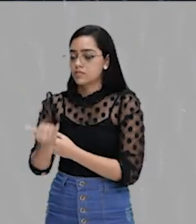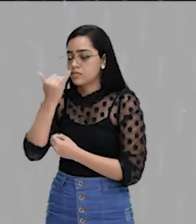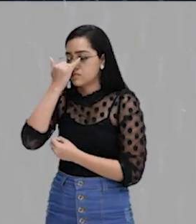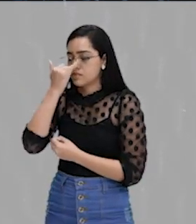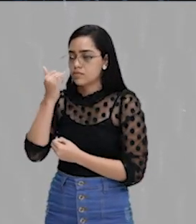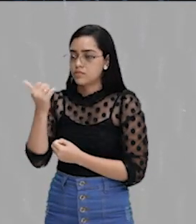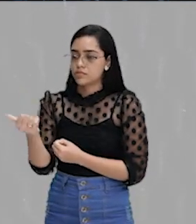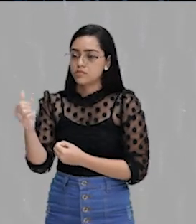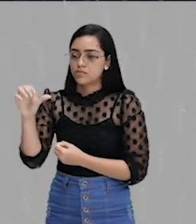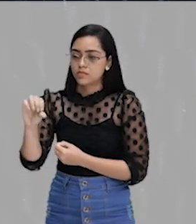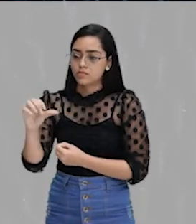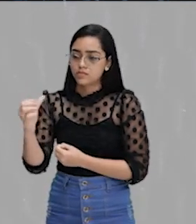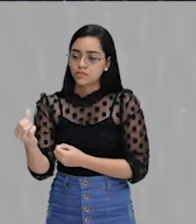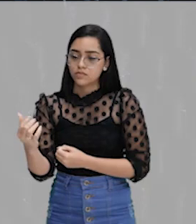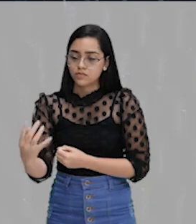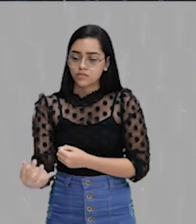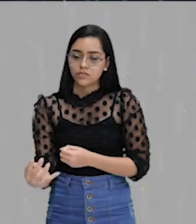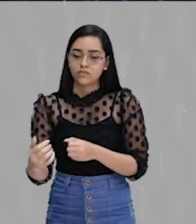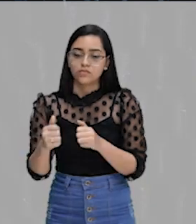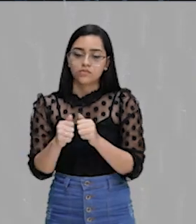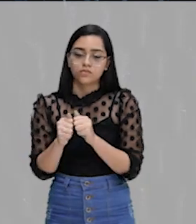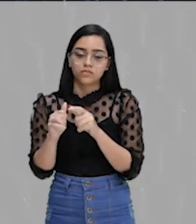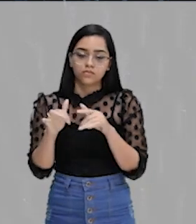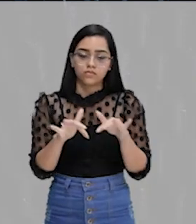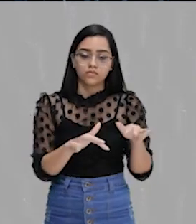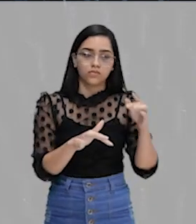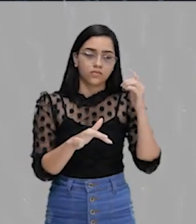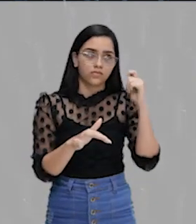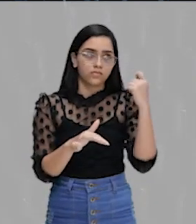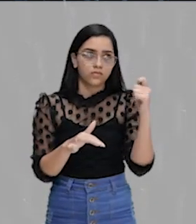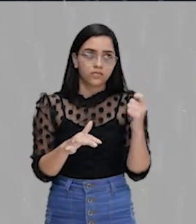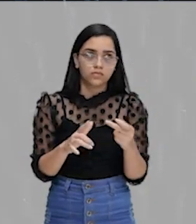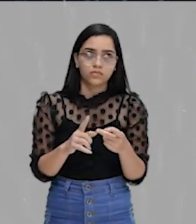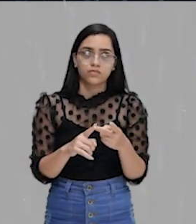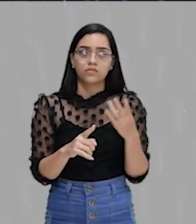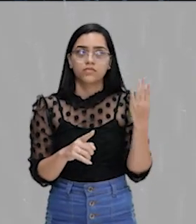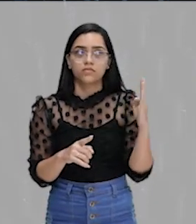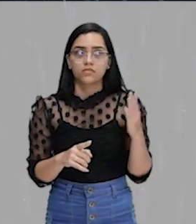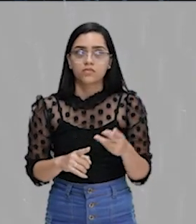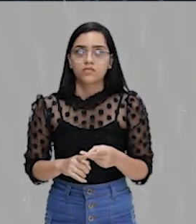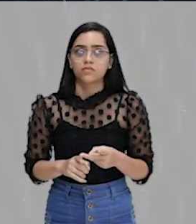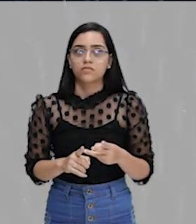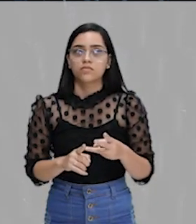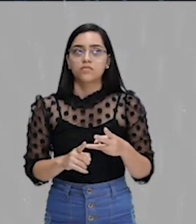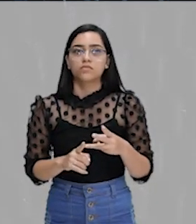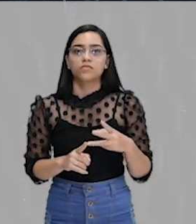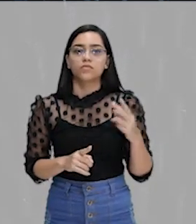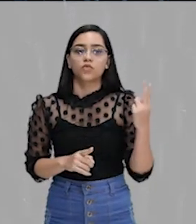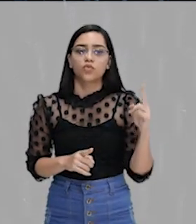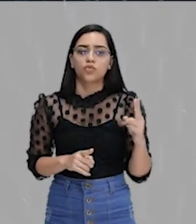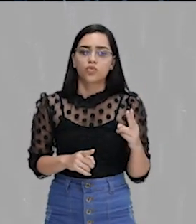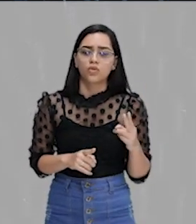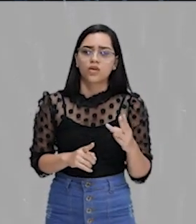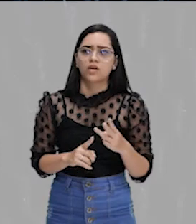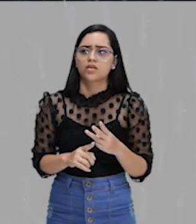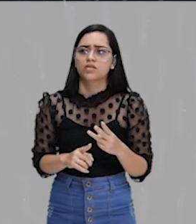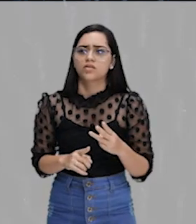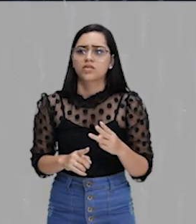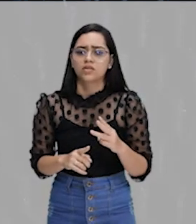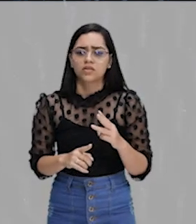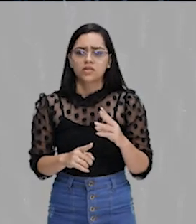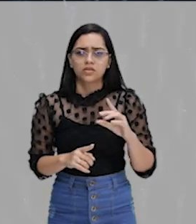mas se espalhou para a Argentina, para a Bolívia, para o Uruguai, para o Paraguai, para o